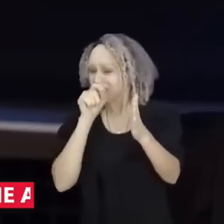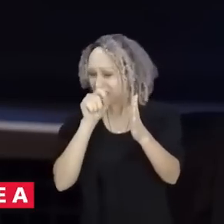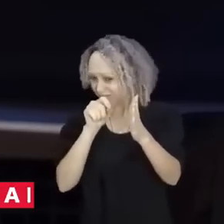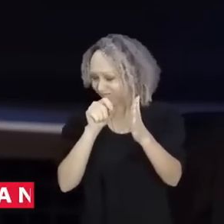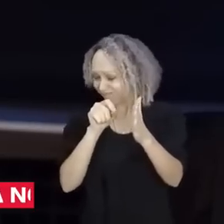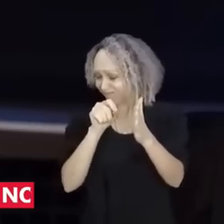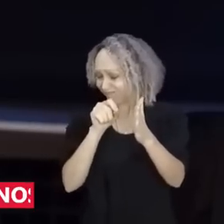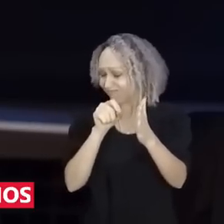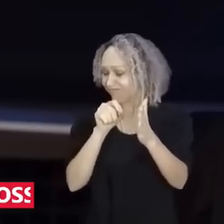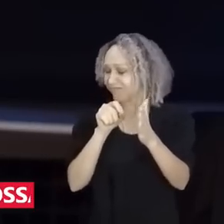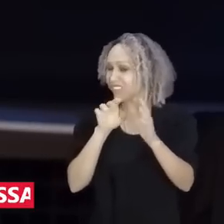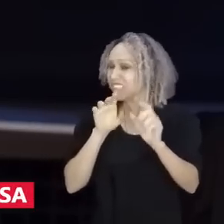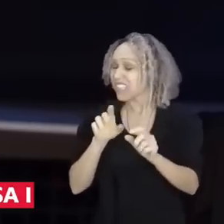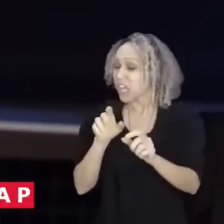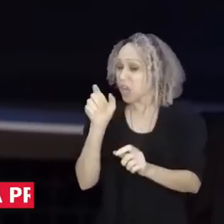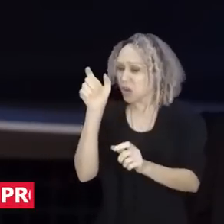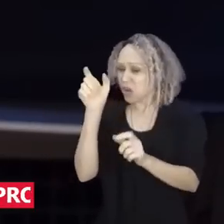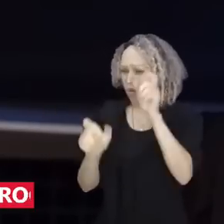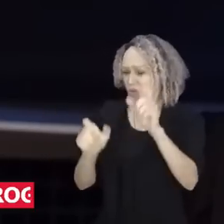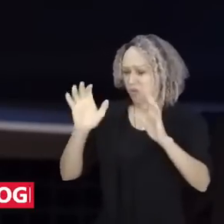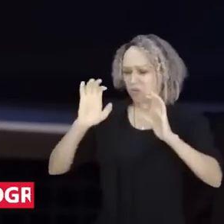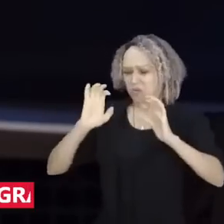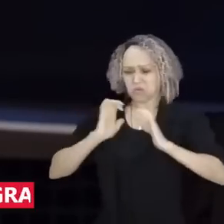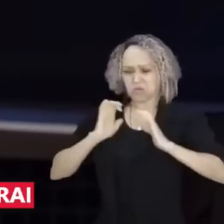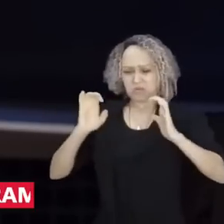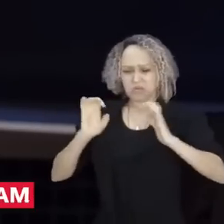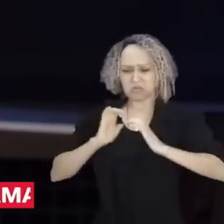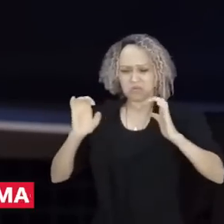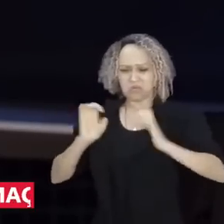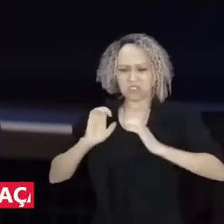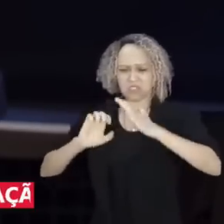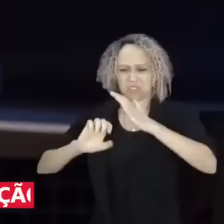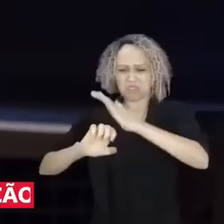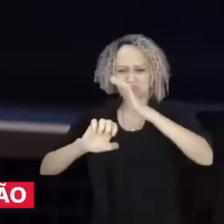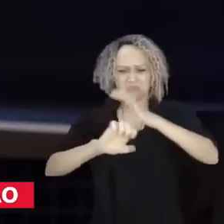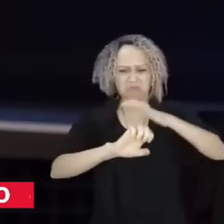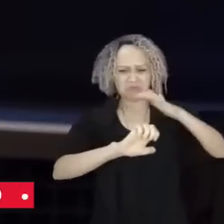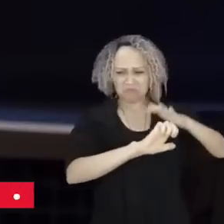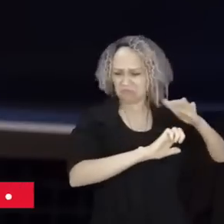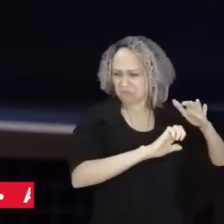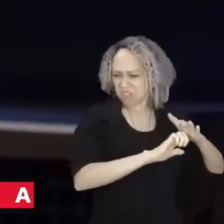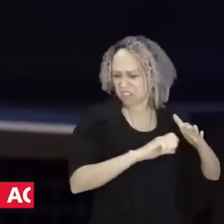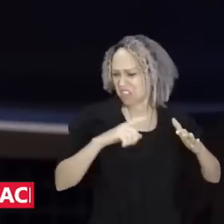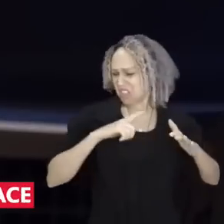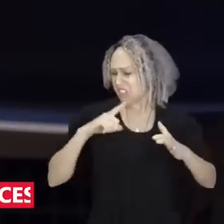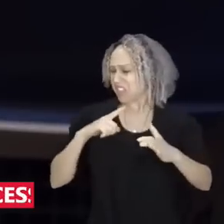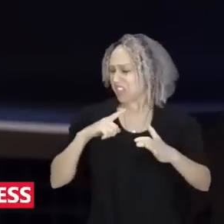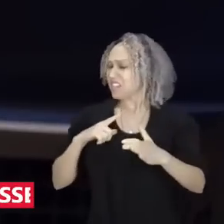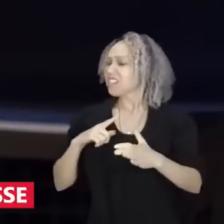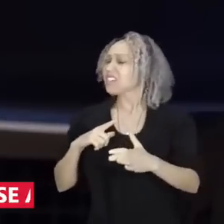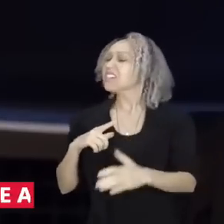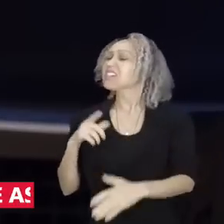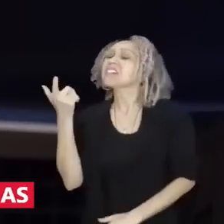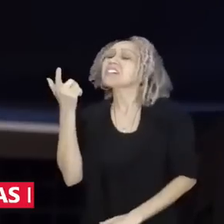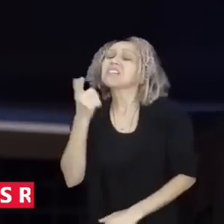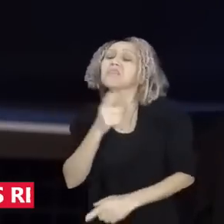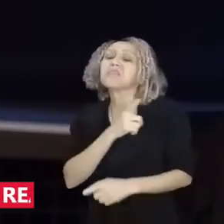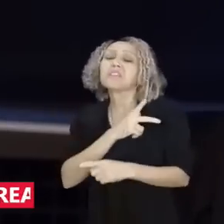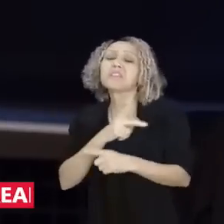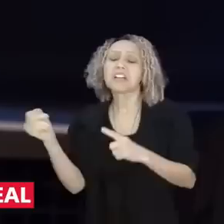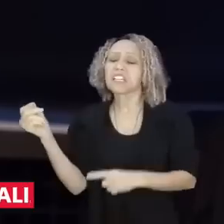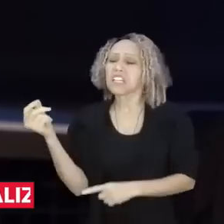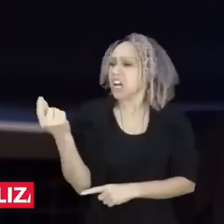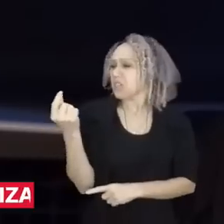ganharam tanto dinheiro como ganharam de 2003 a 2008, quando eu presidi esse país. De pergunta